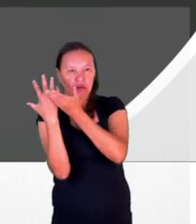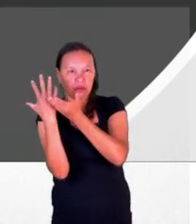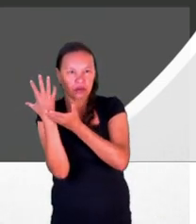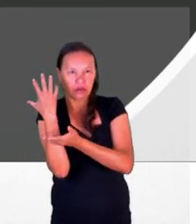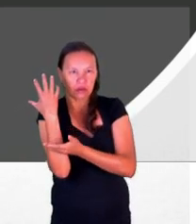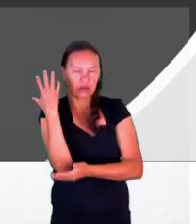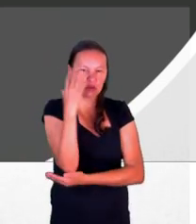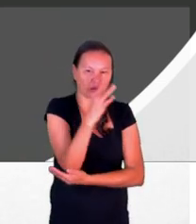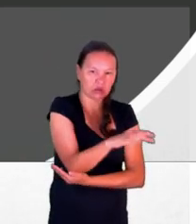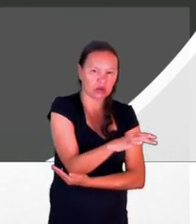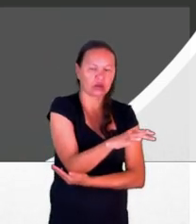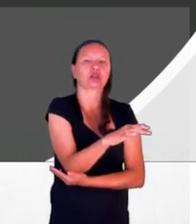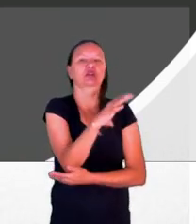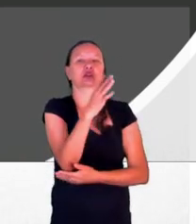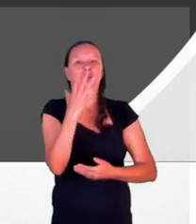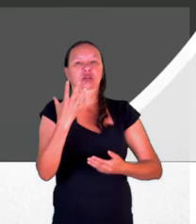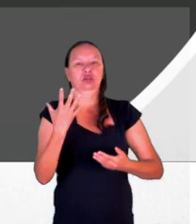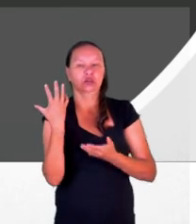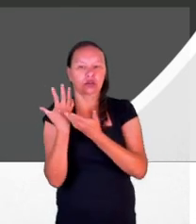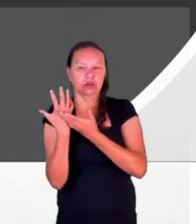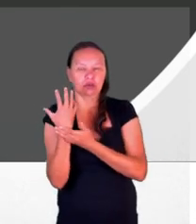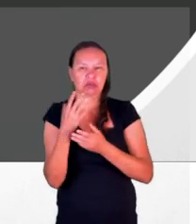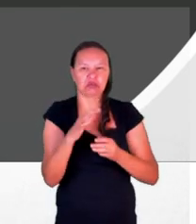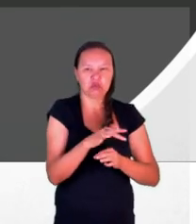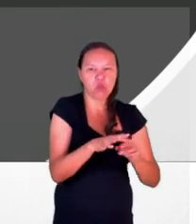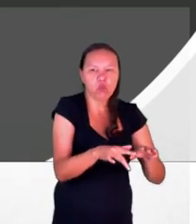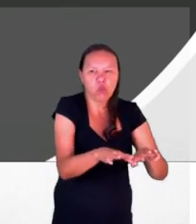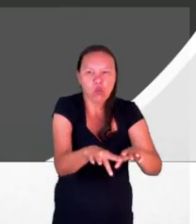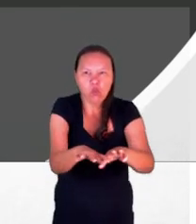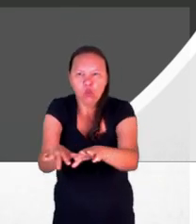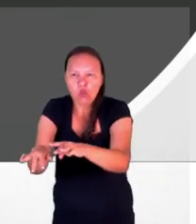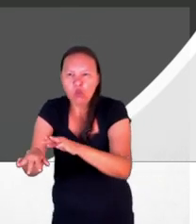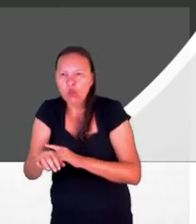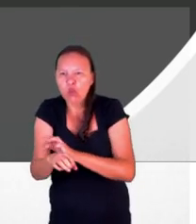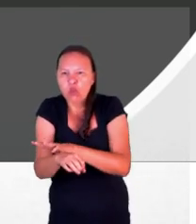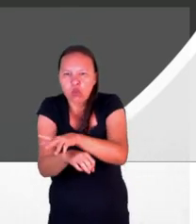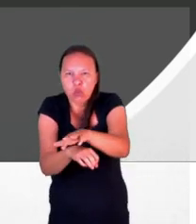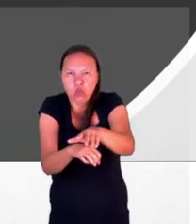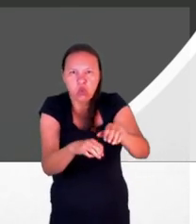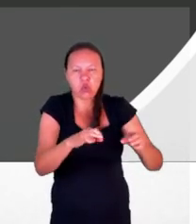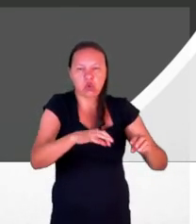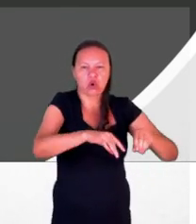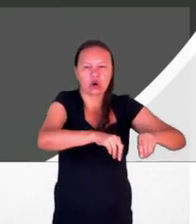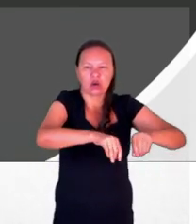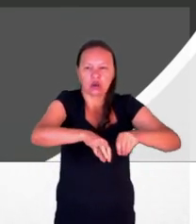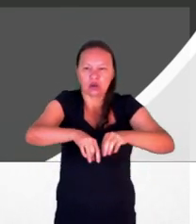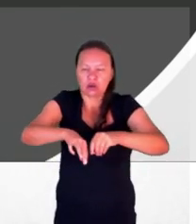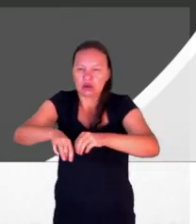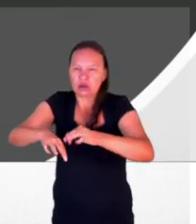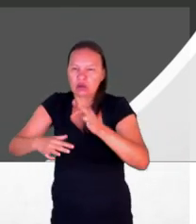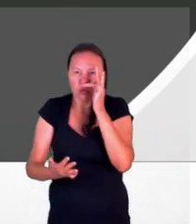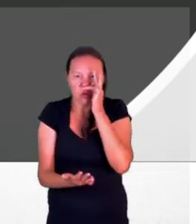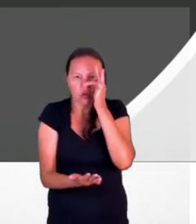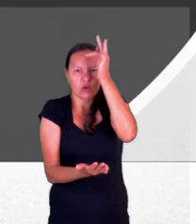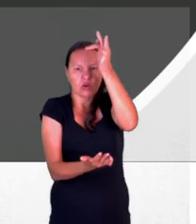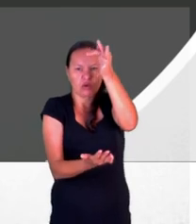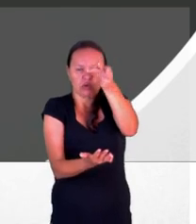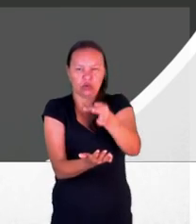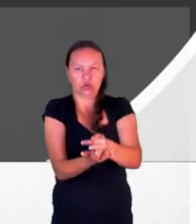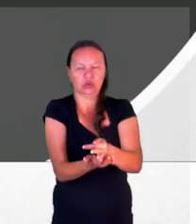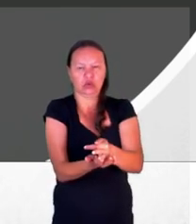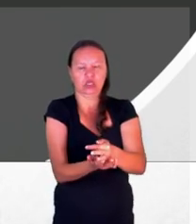eh que contaminam a terra para essa e paraas futuras gerações que desalojam